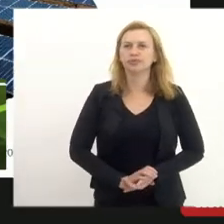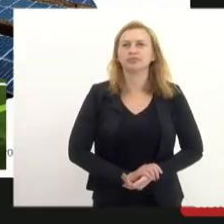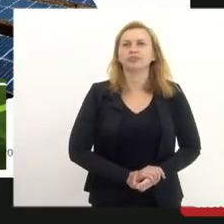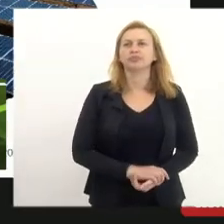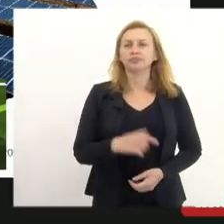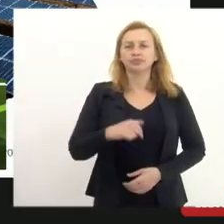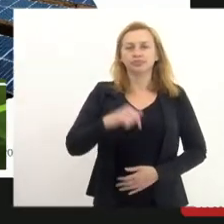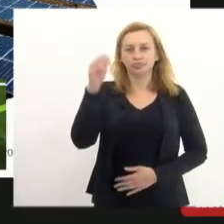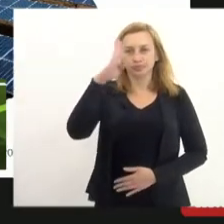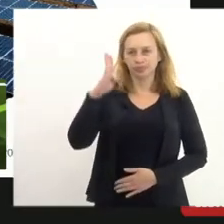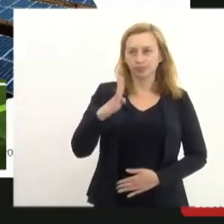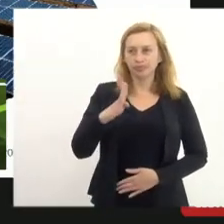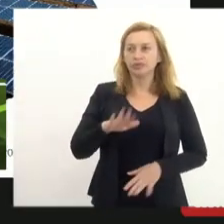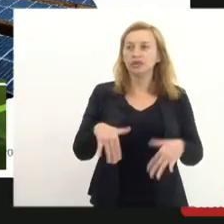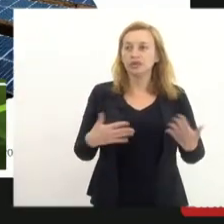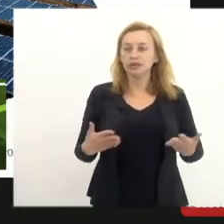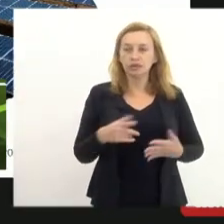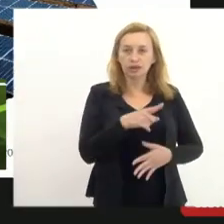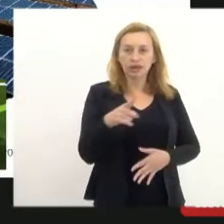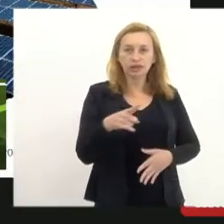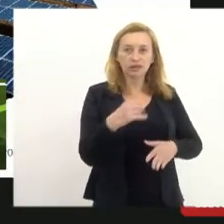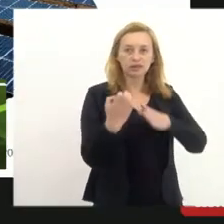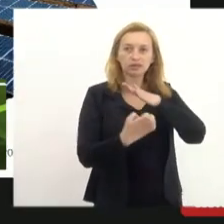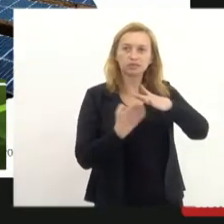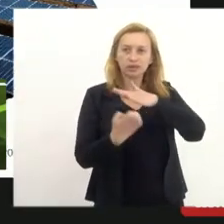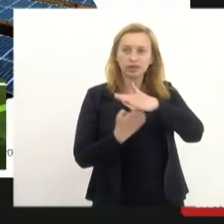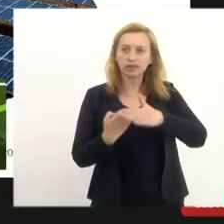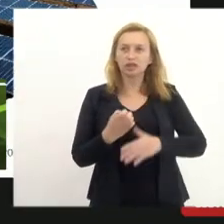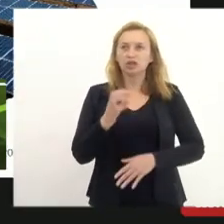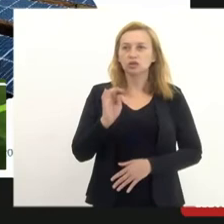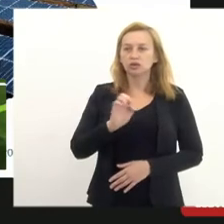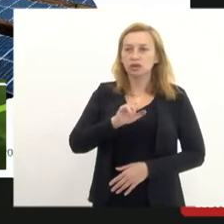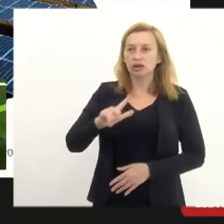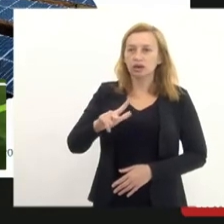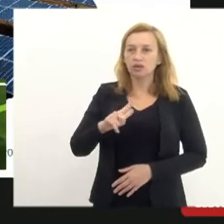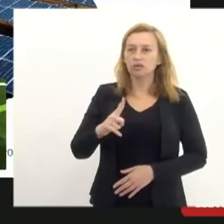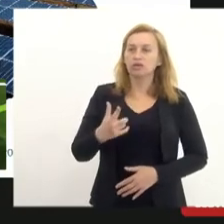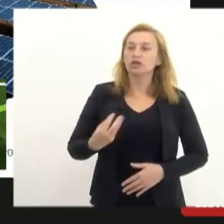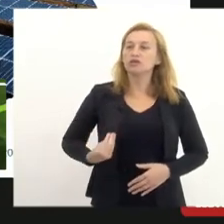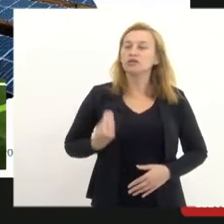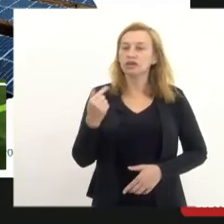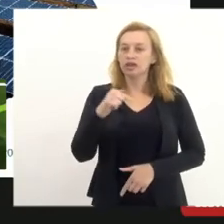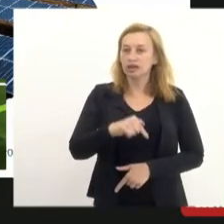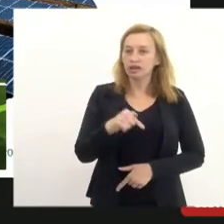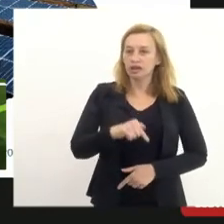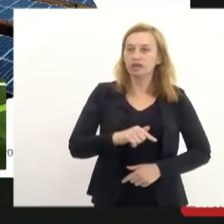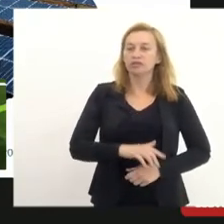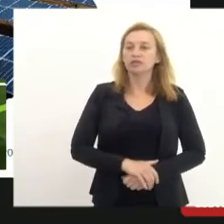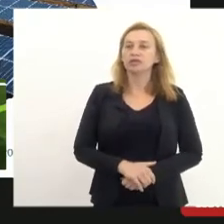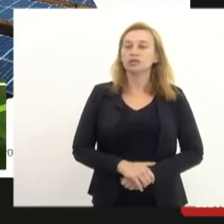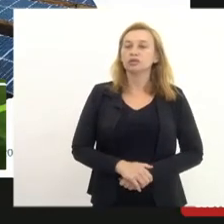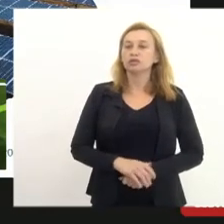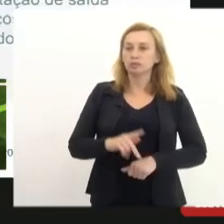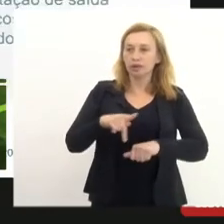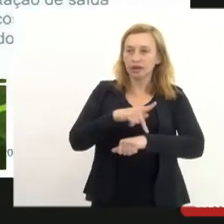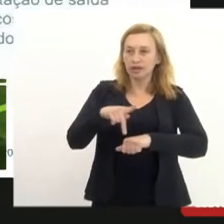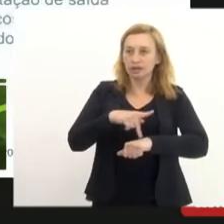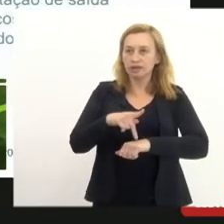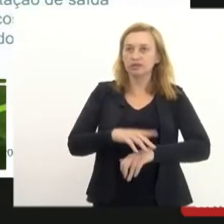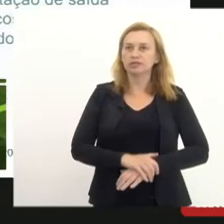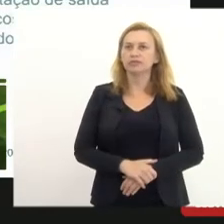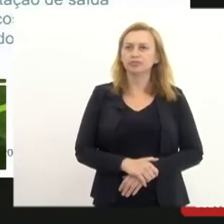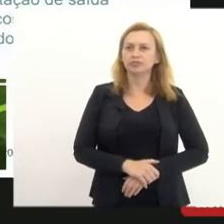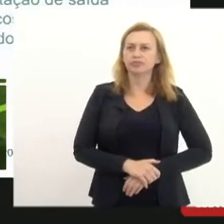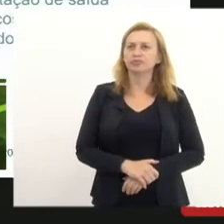Brasil. Então, essas são as empresas da Total Energy presentes aqui no país.